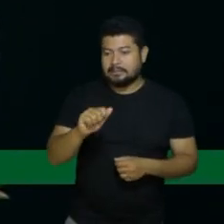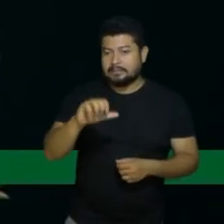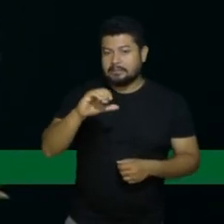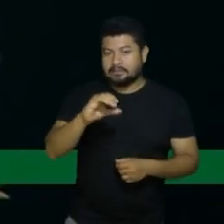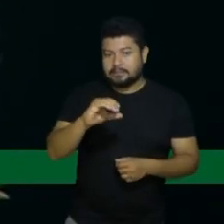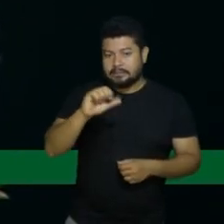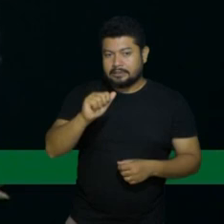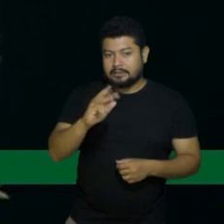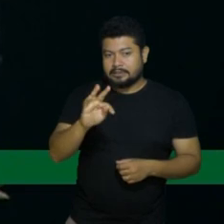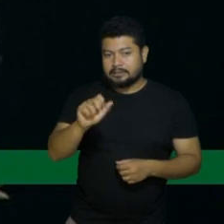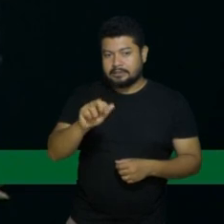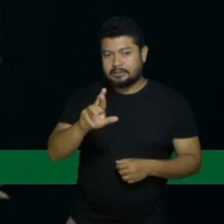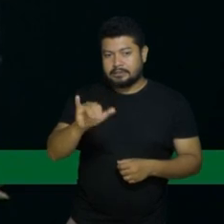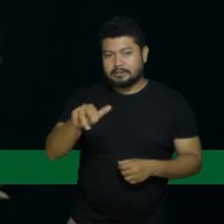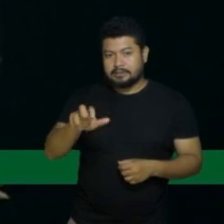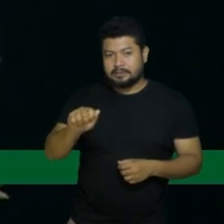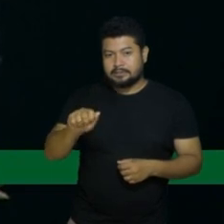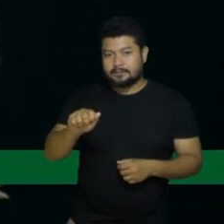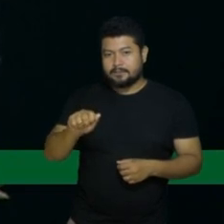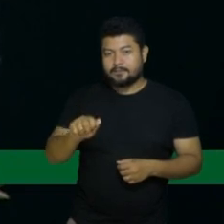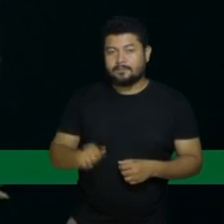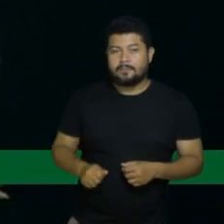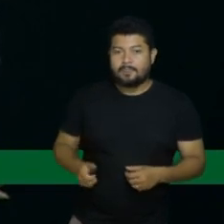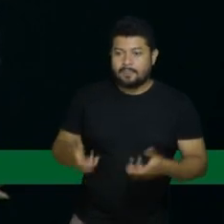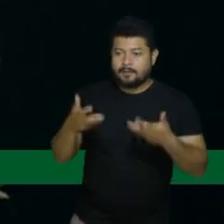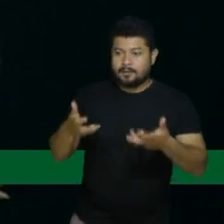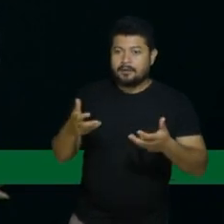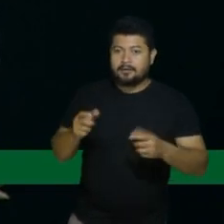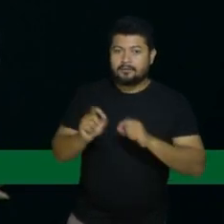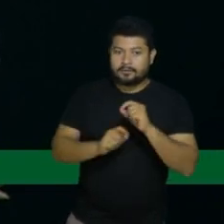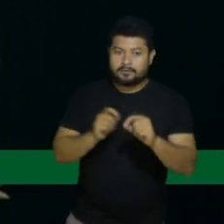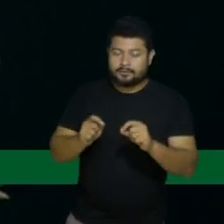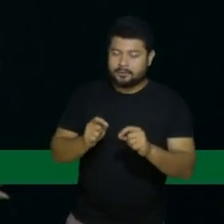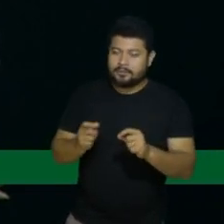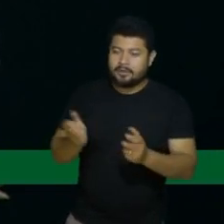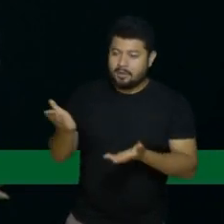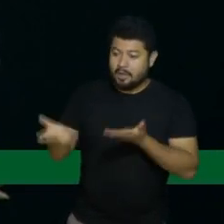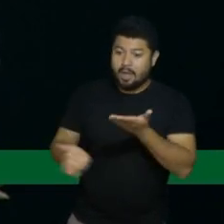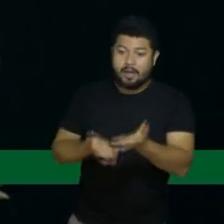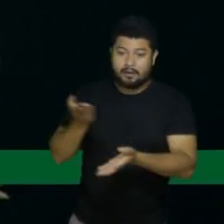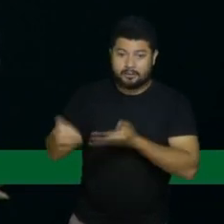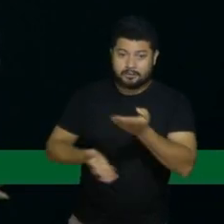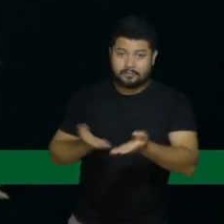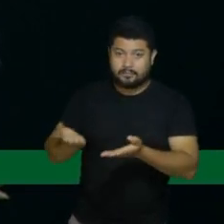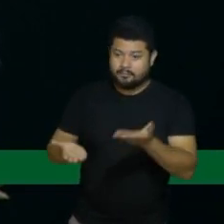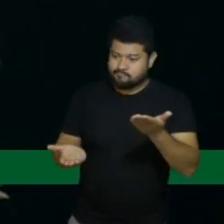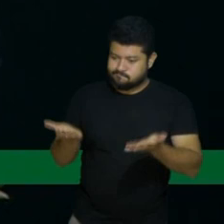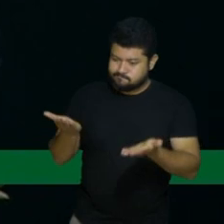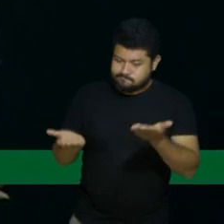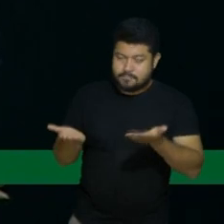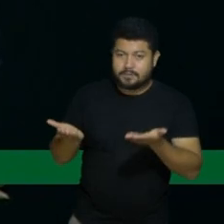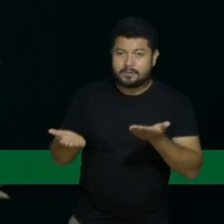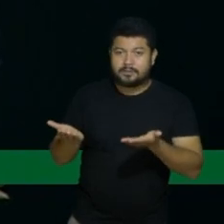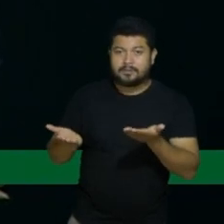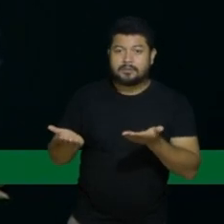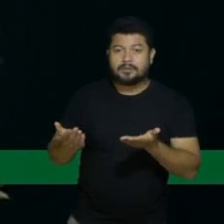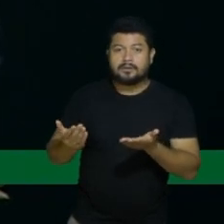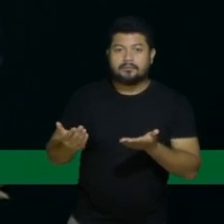ela está buscando esse equilíbrio SUS daquilo que faz. Não temos interesse em rescindir os contratos. No